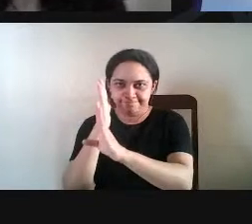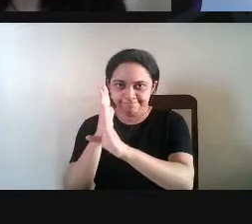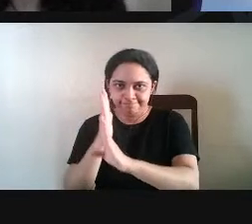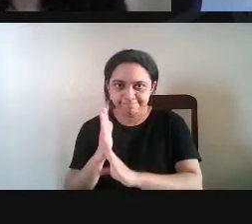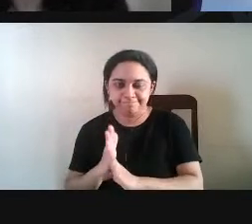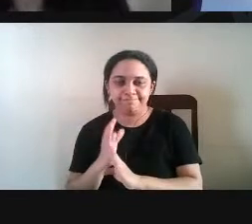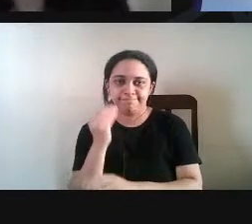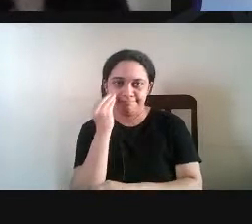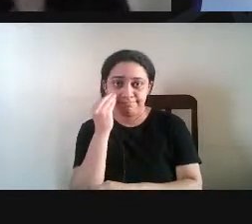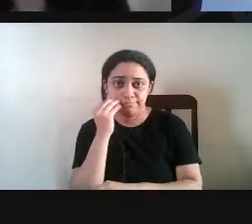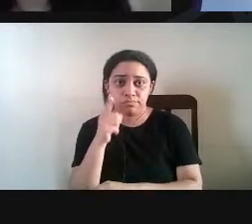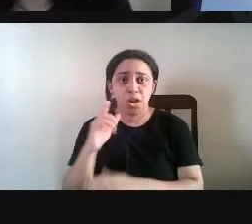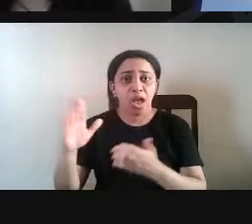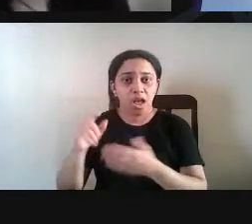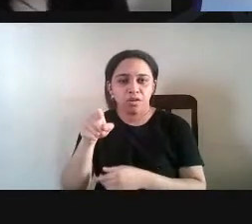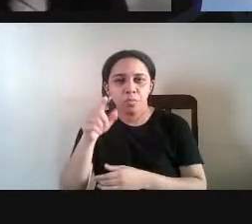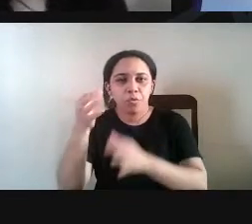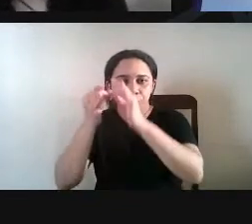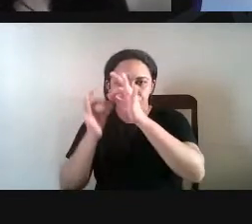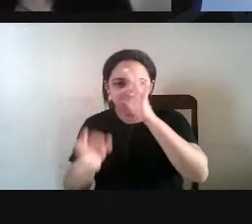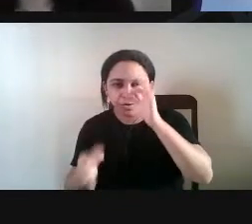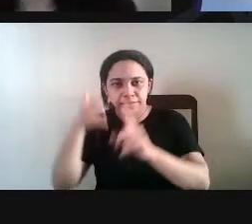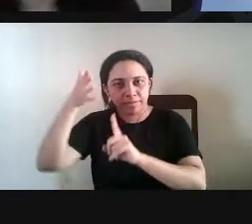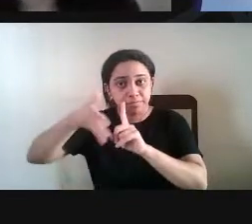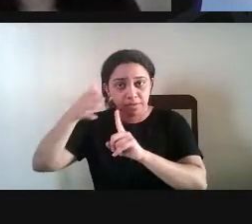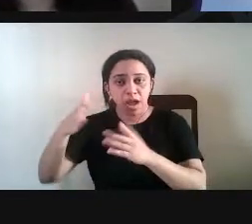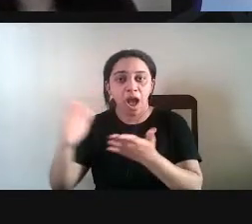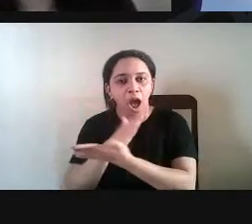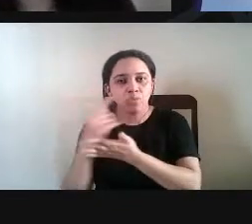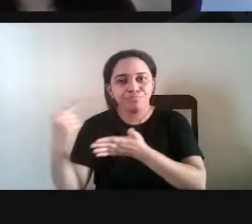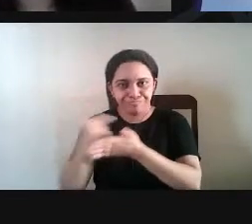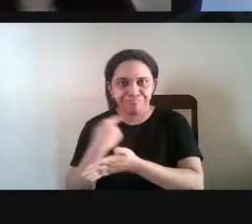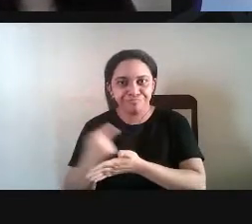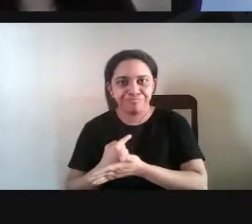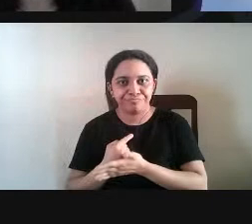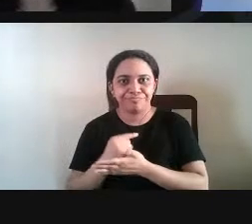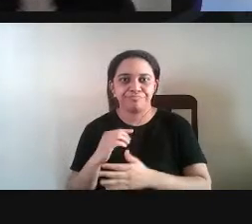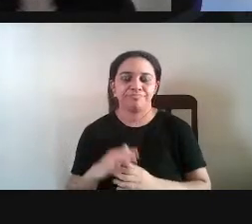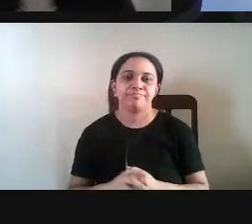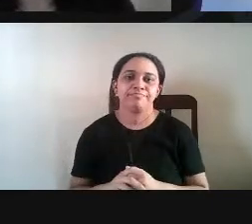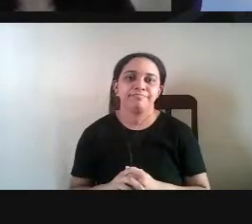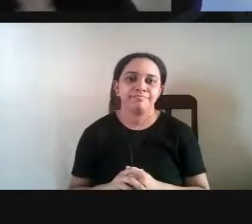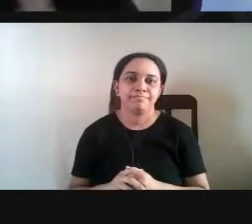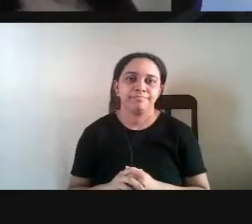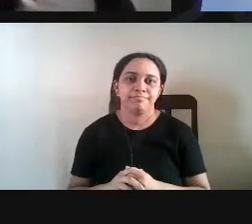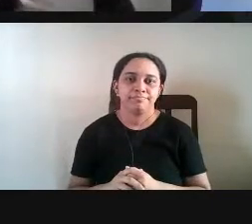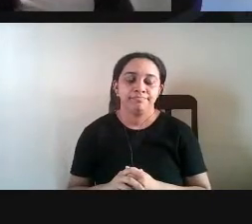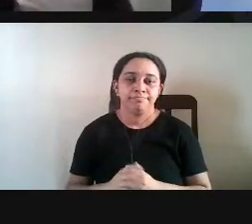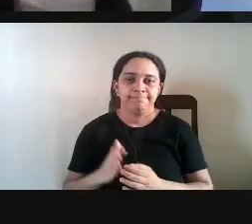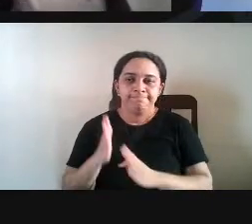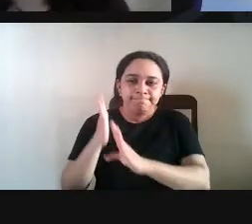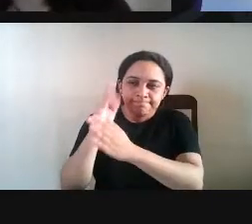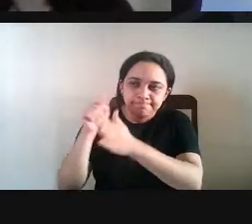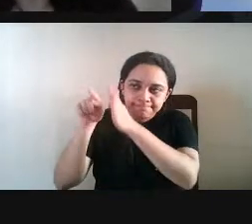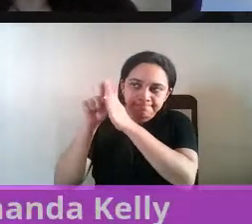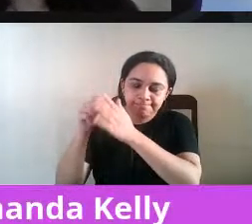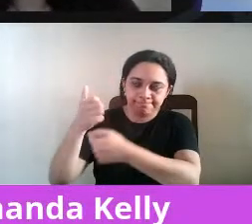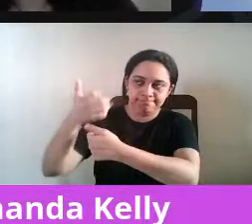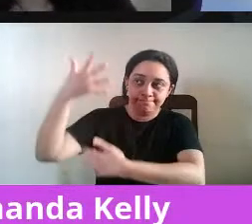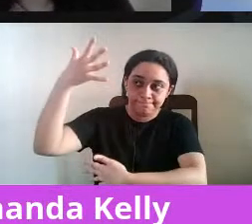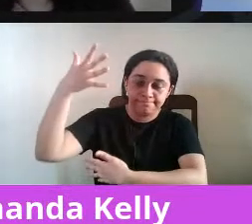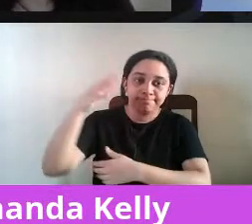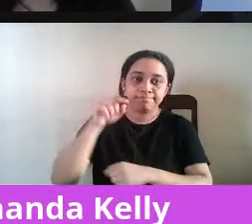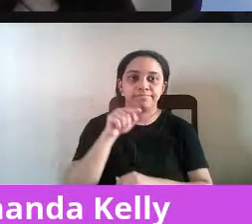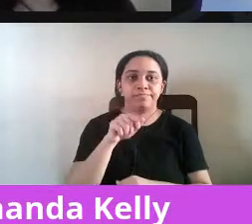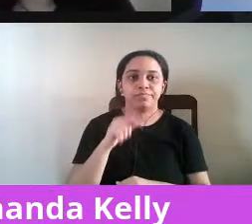né, surgiram alguns questionamentos, né? Então, eu vou localizar aqui. Ó, a